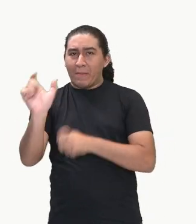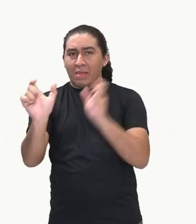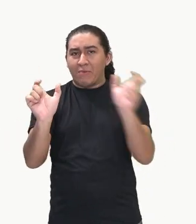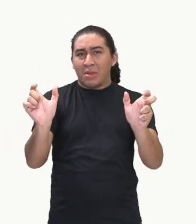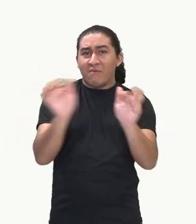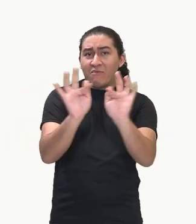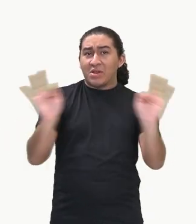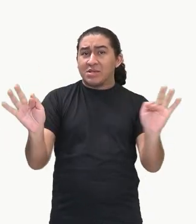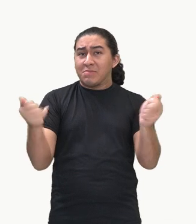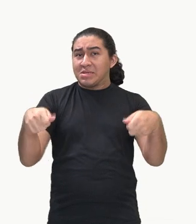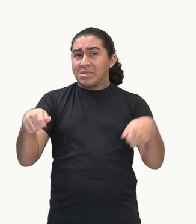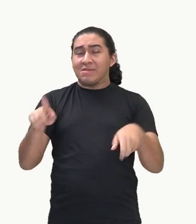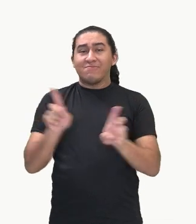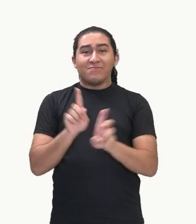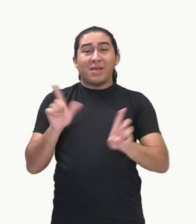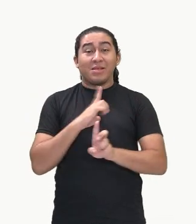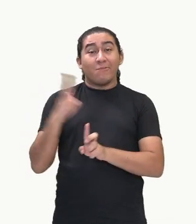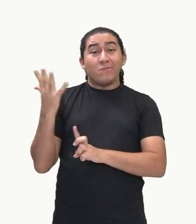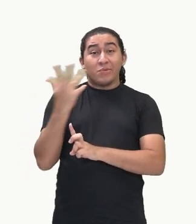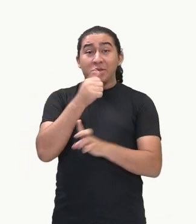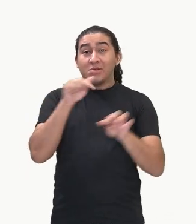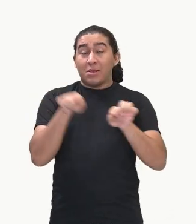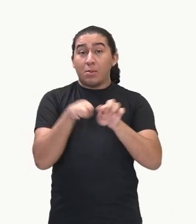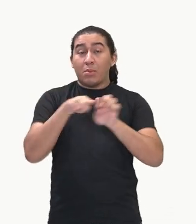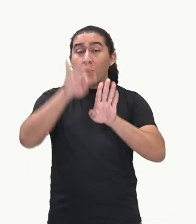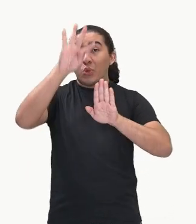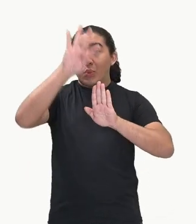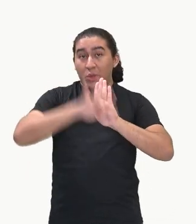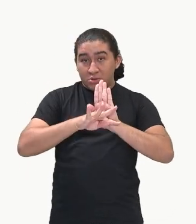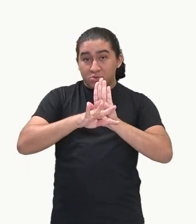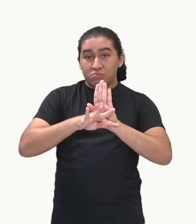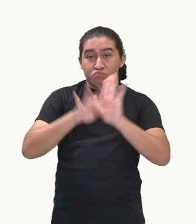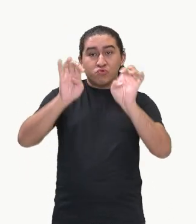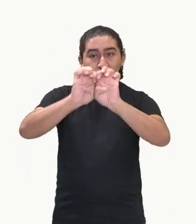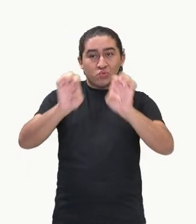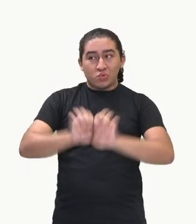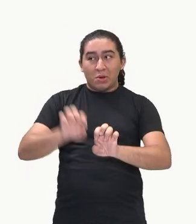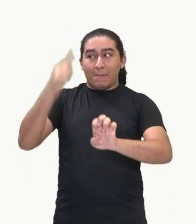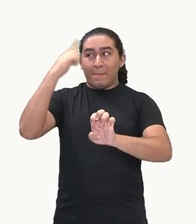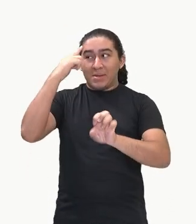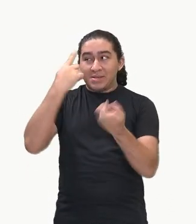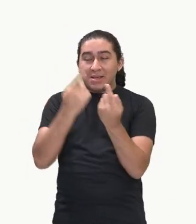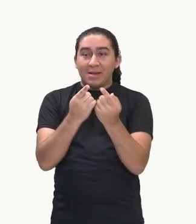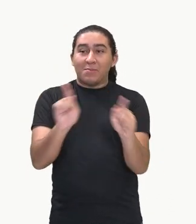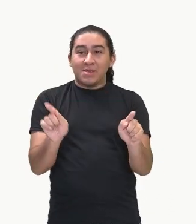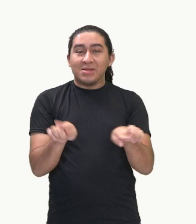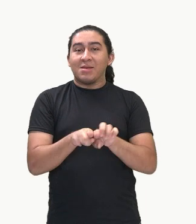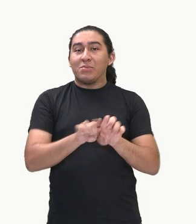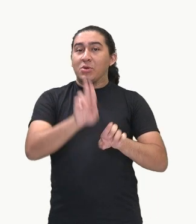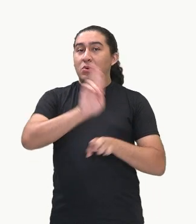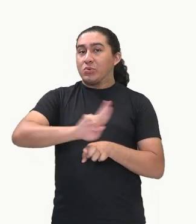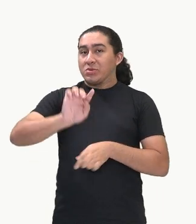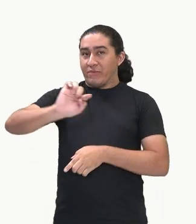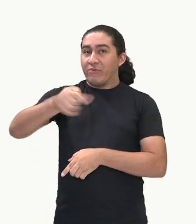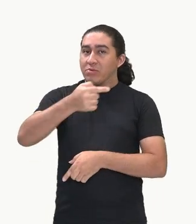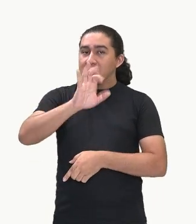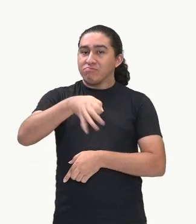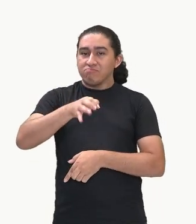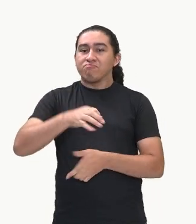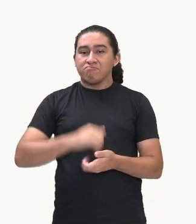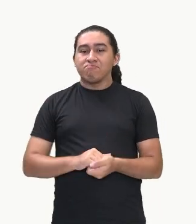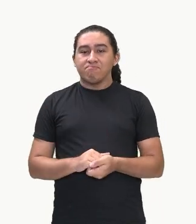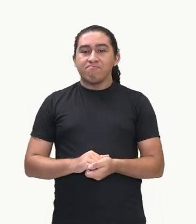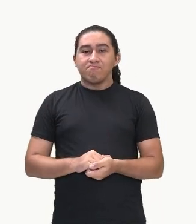até mais bonito o texto, esteticamente falando, o uso da vírgula, né? A